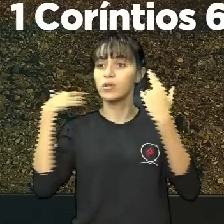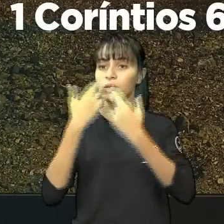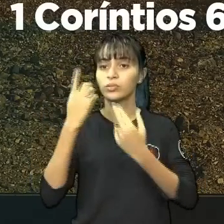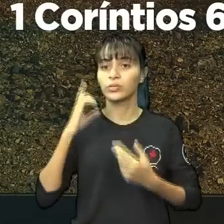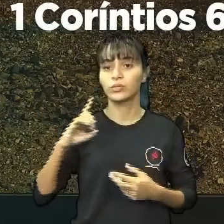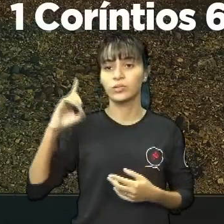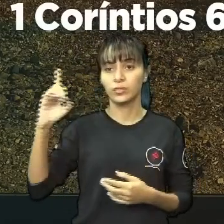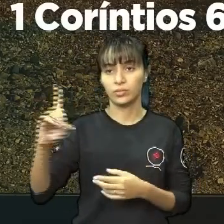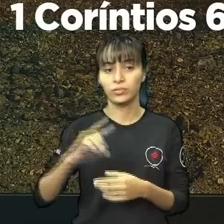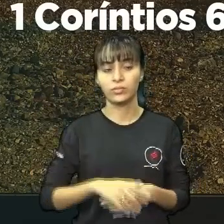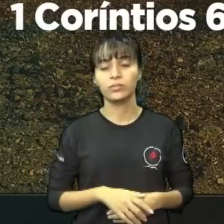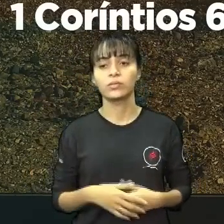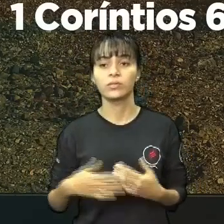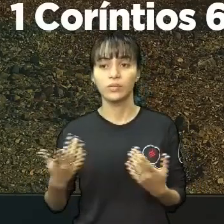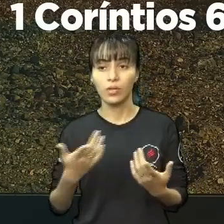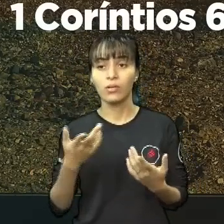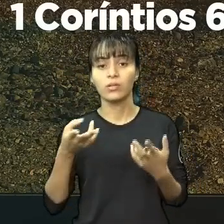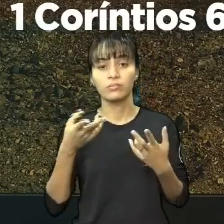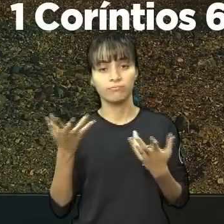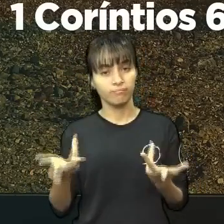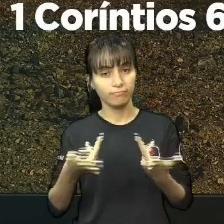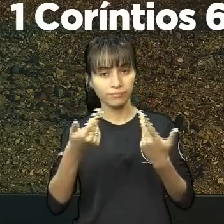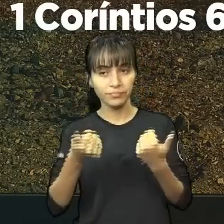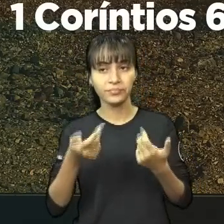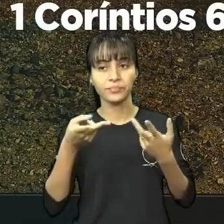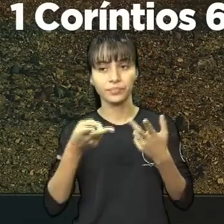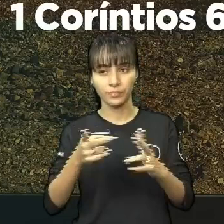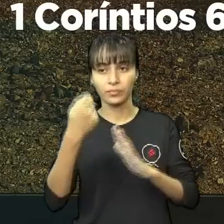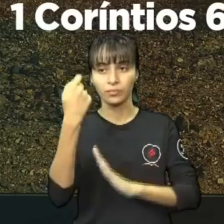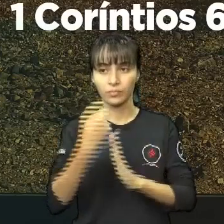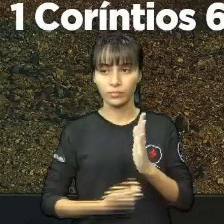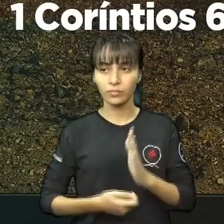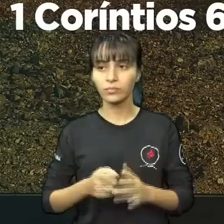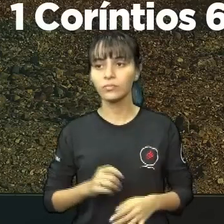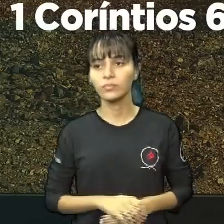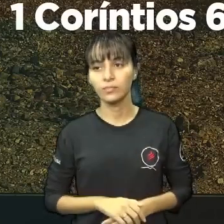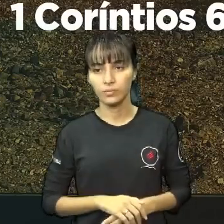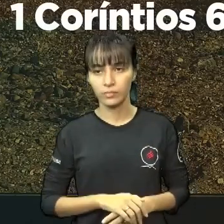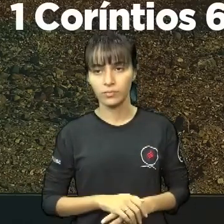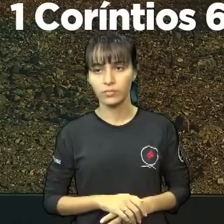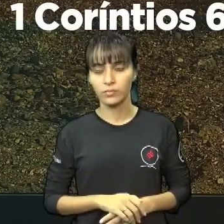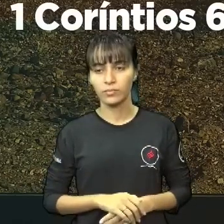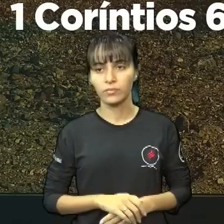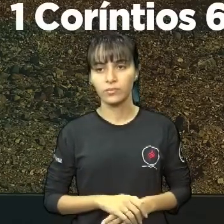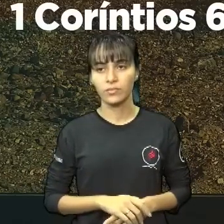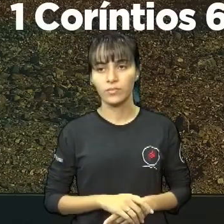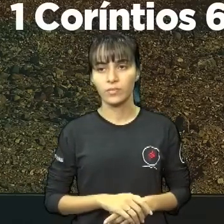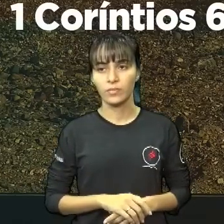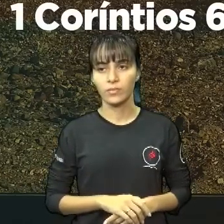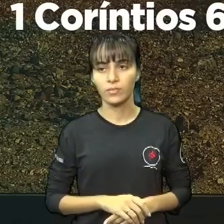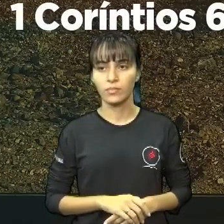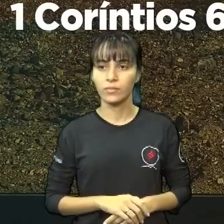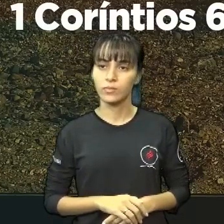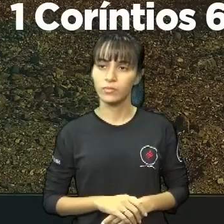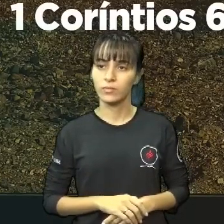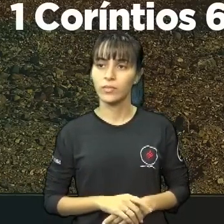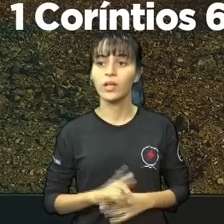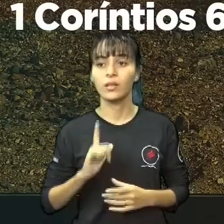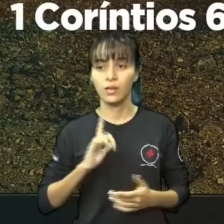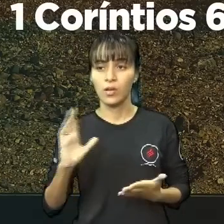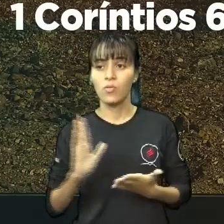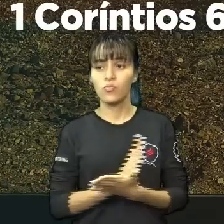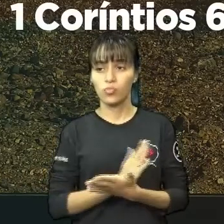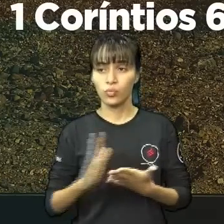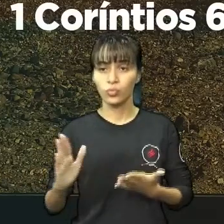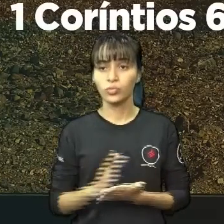agora isso aqui é incrível a continuação do texto e é o que alguém o que alguns tem